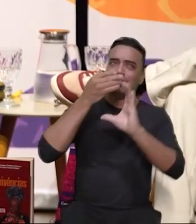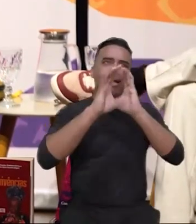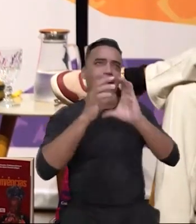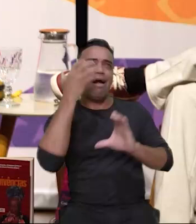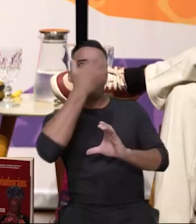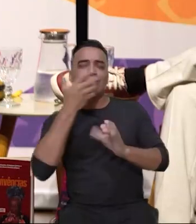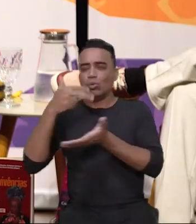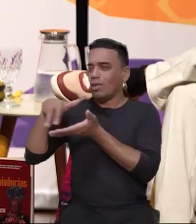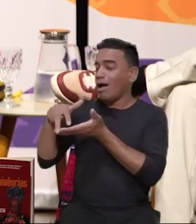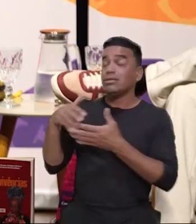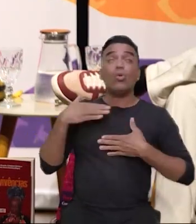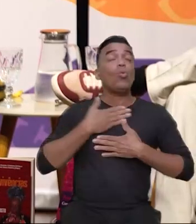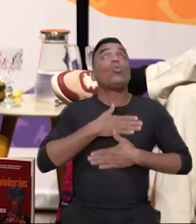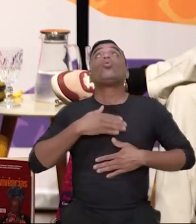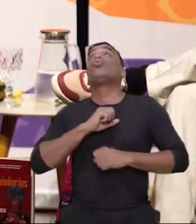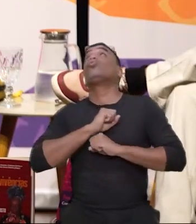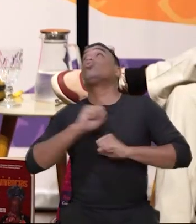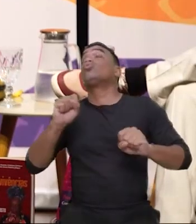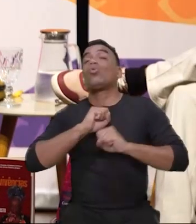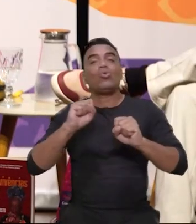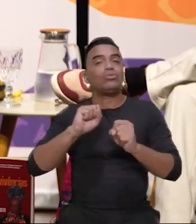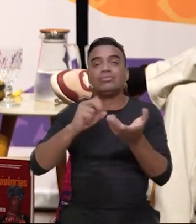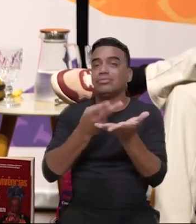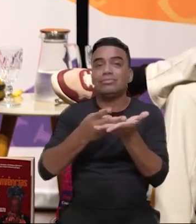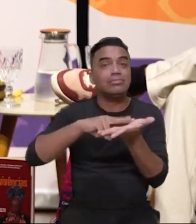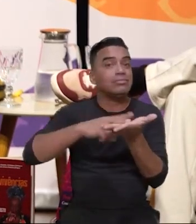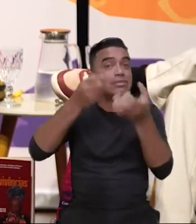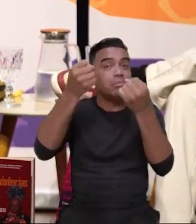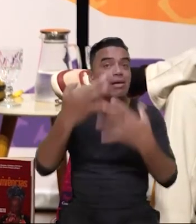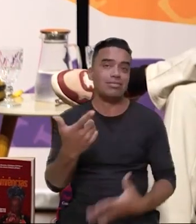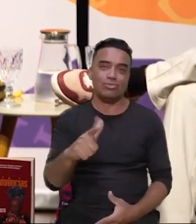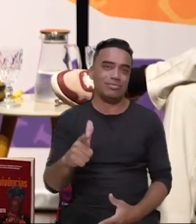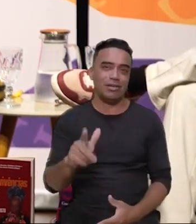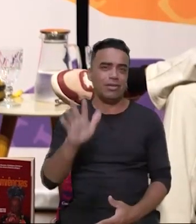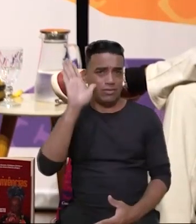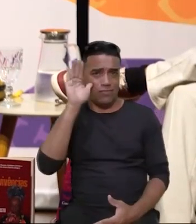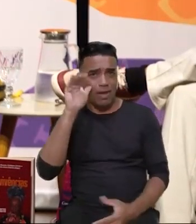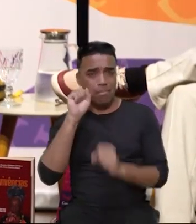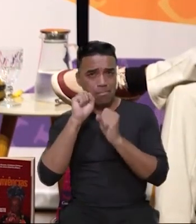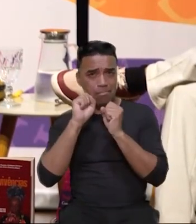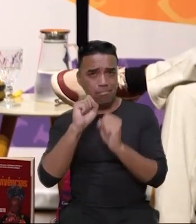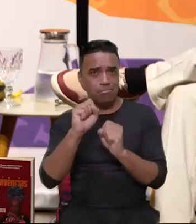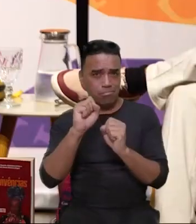muito porque não exige tradução. Você pode ver